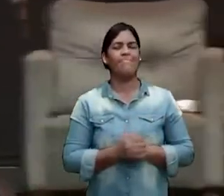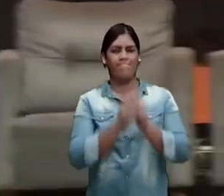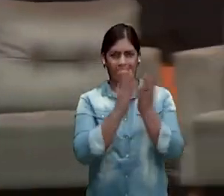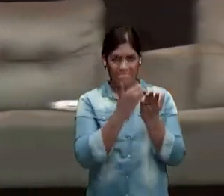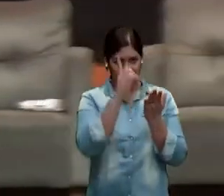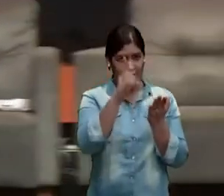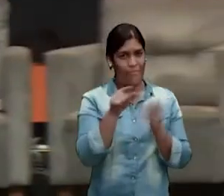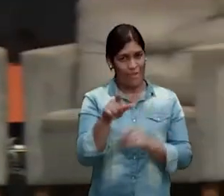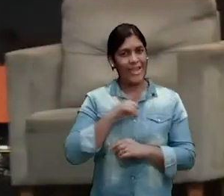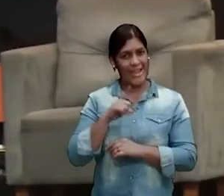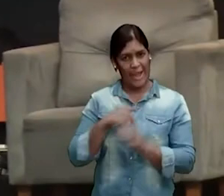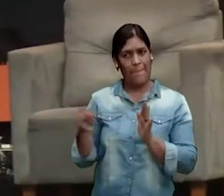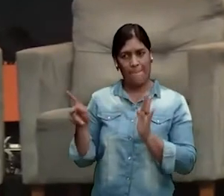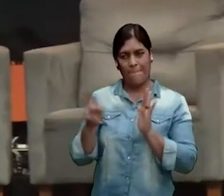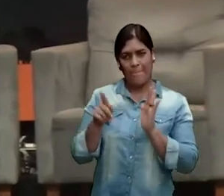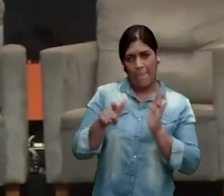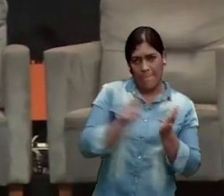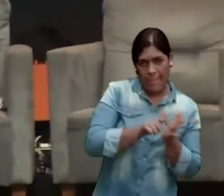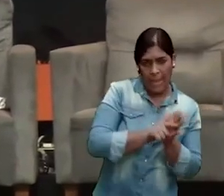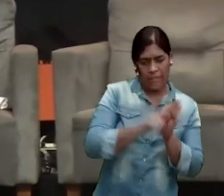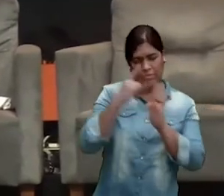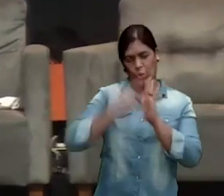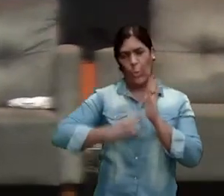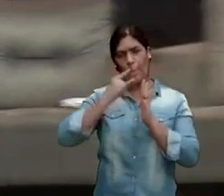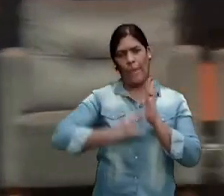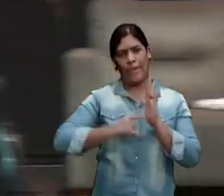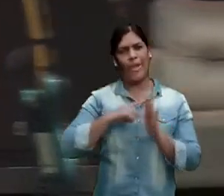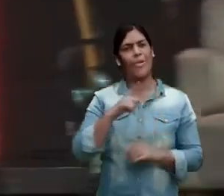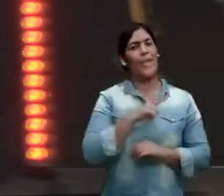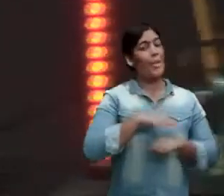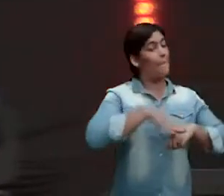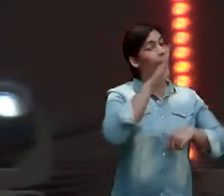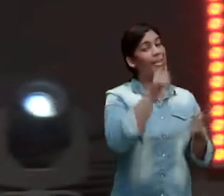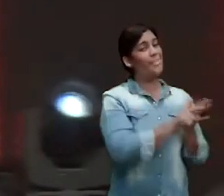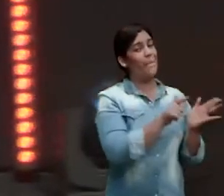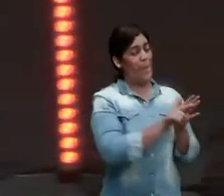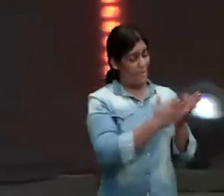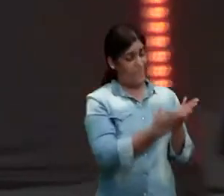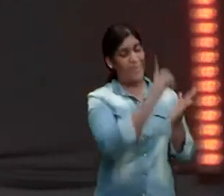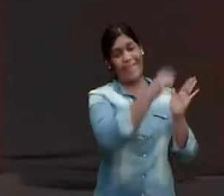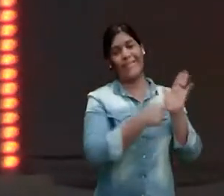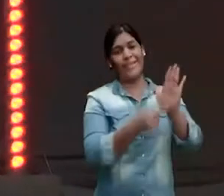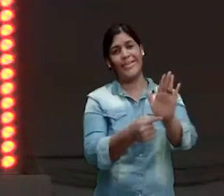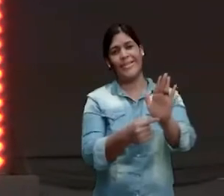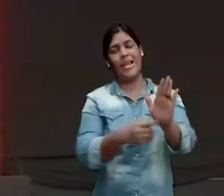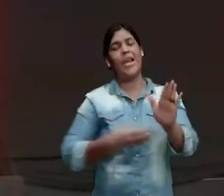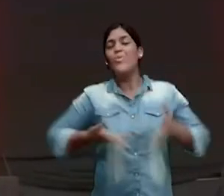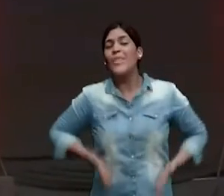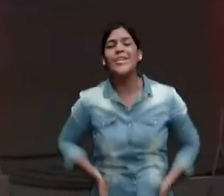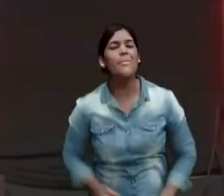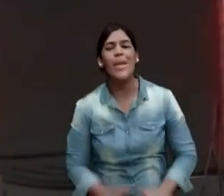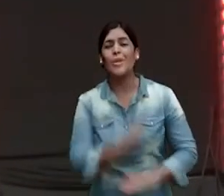você tem um papel eu tenho um livro eu tenho muito mais papel que você para falar sobre o nascimento a vida